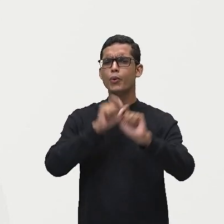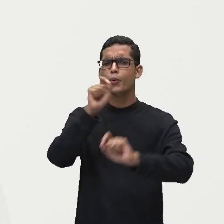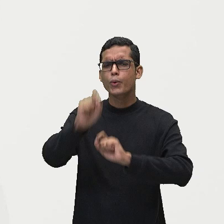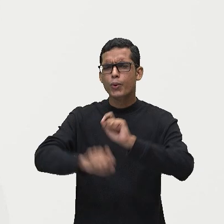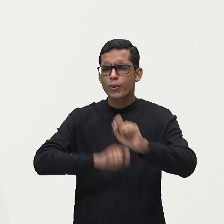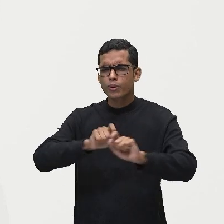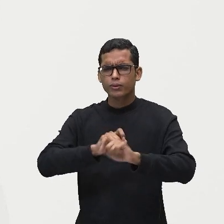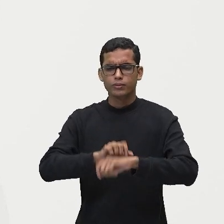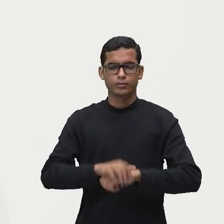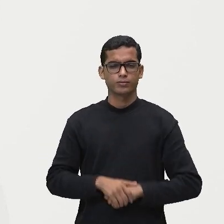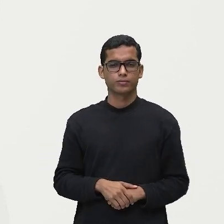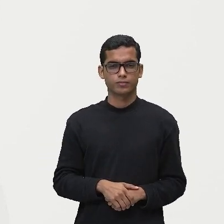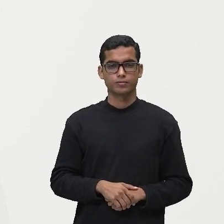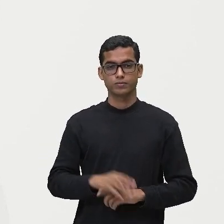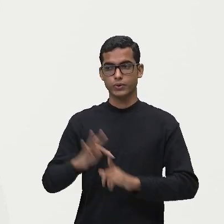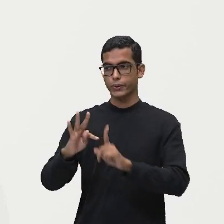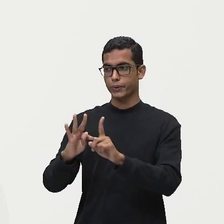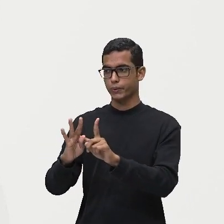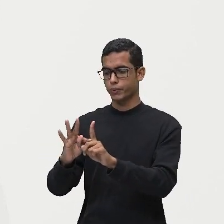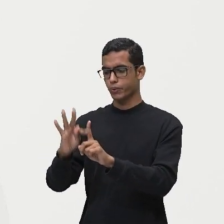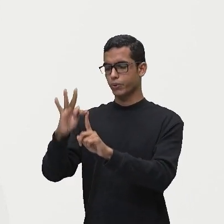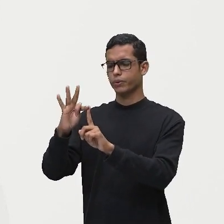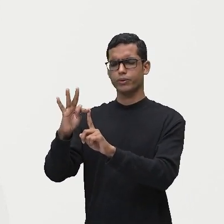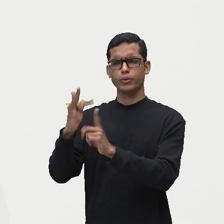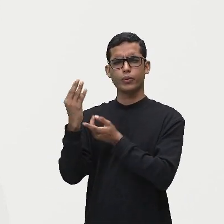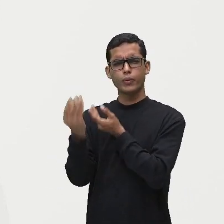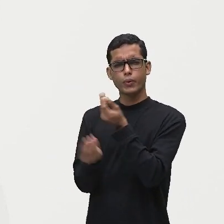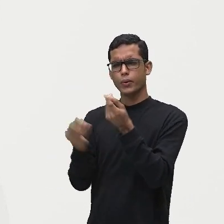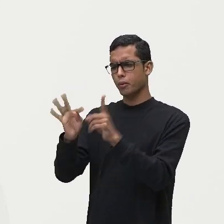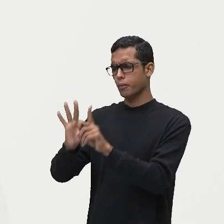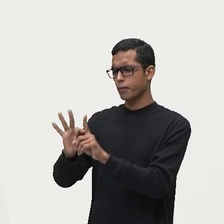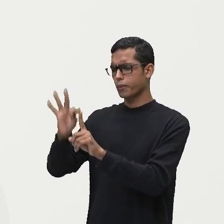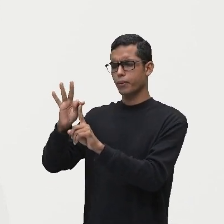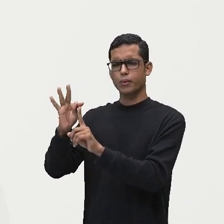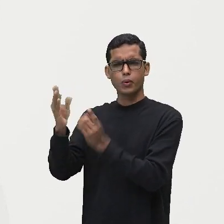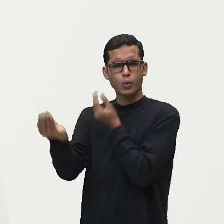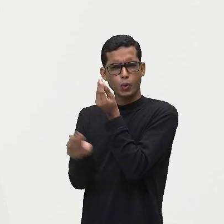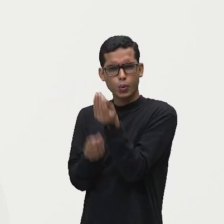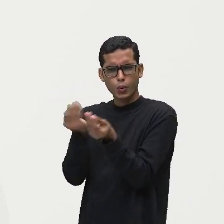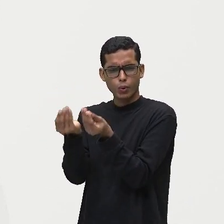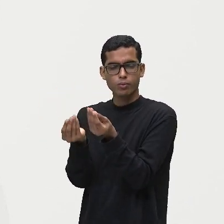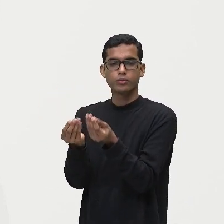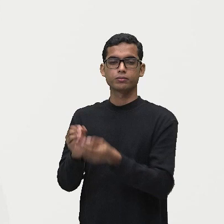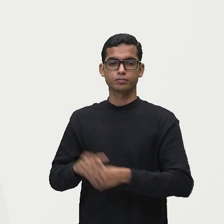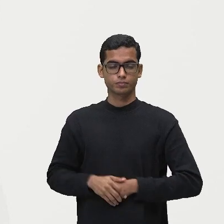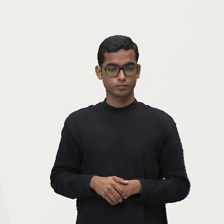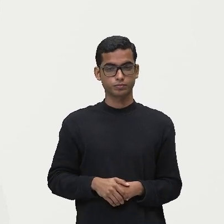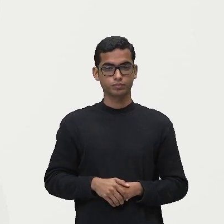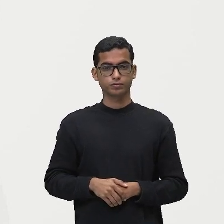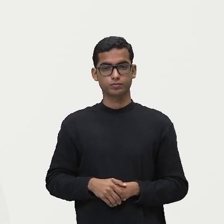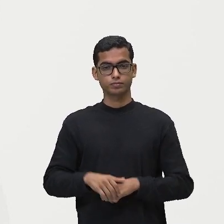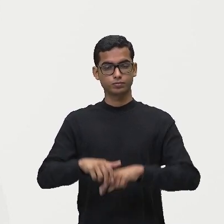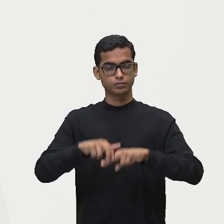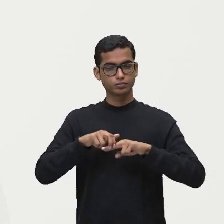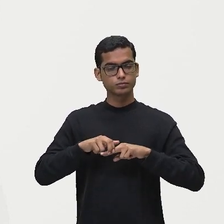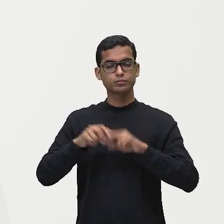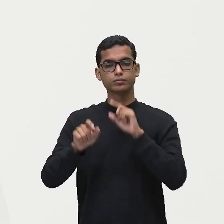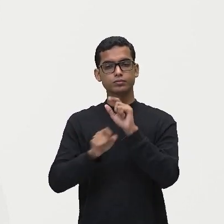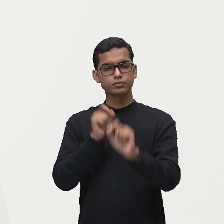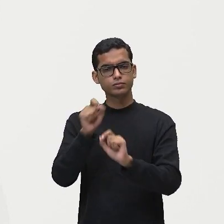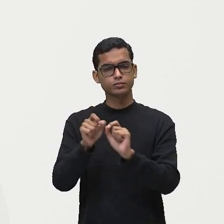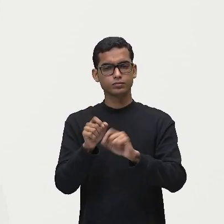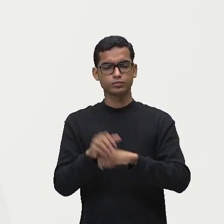de quê? Da temperatura. E como é que aumenta essa temperatura? Com o aumento da emissão